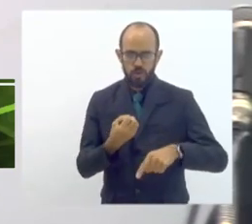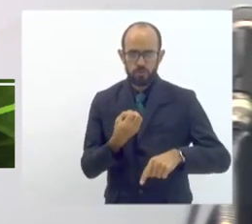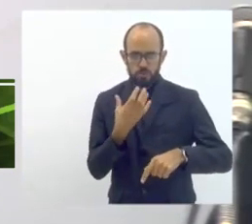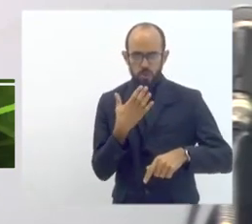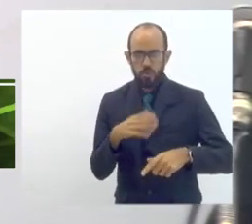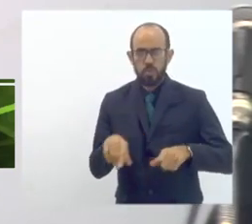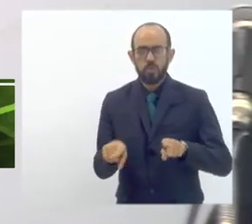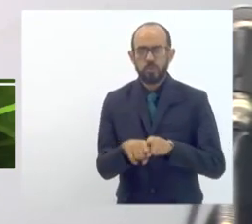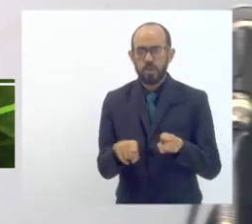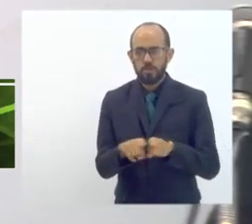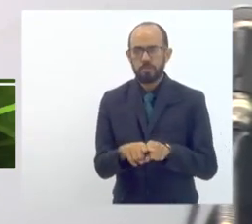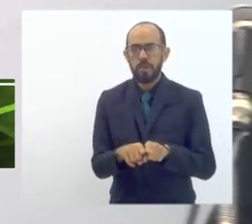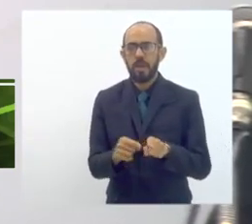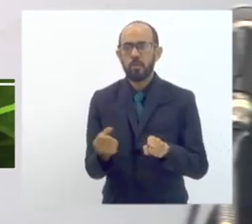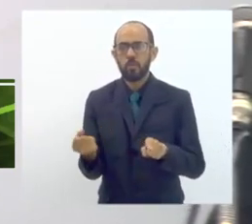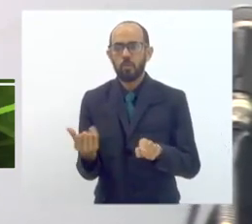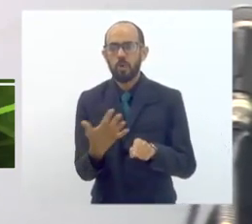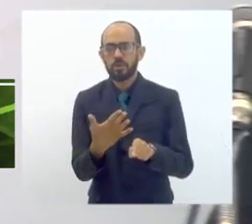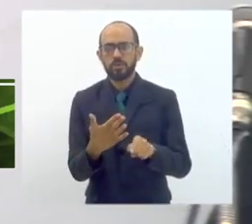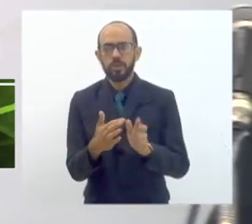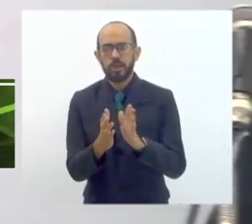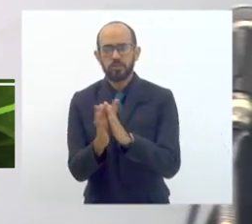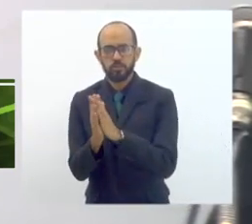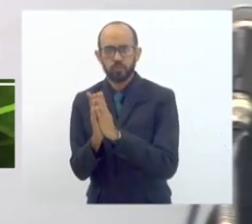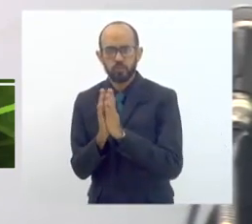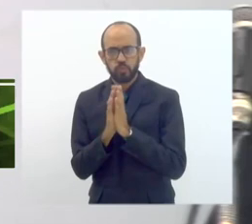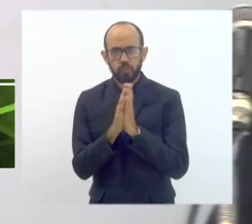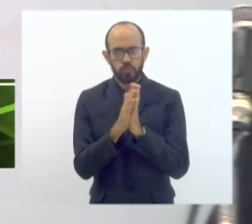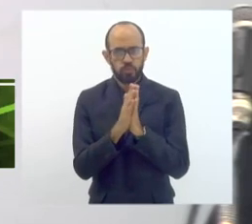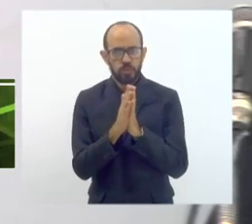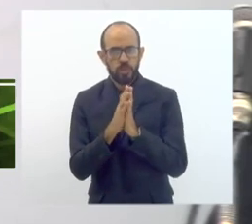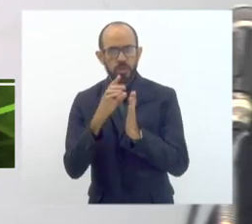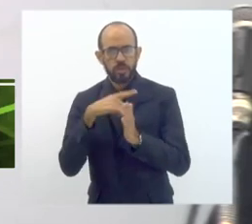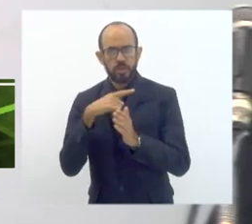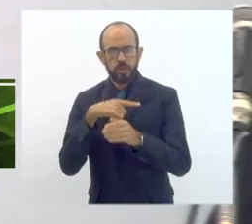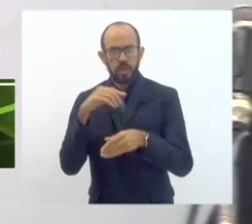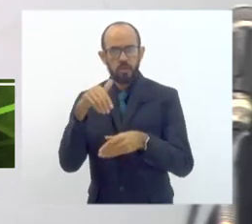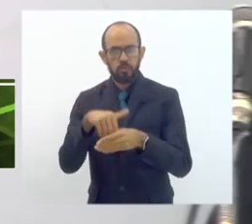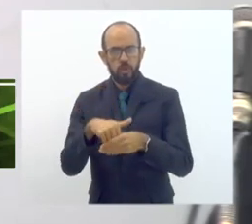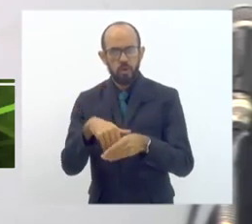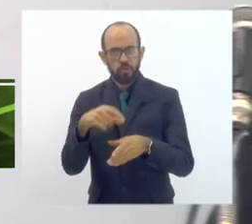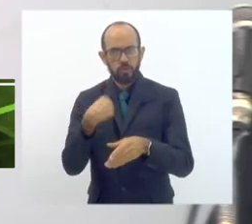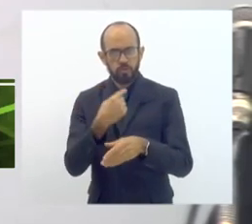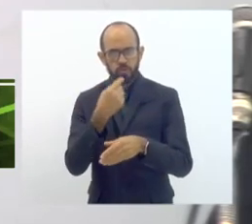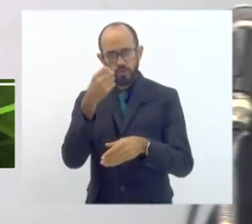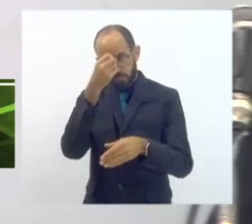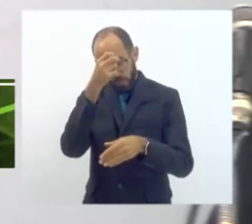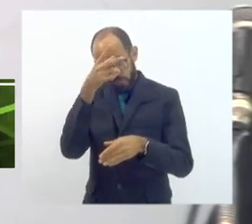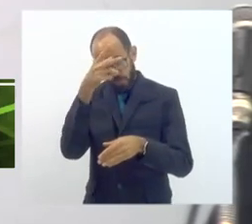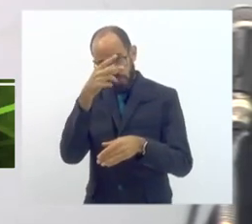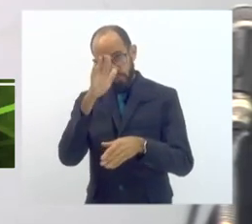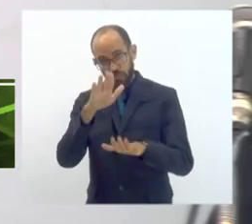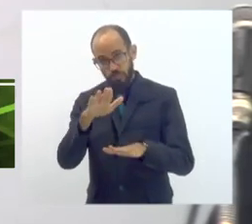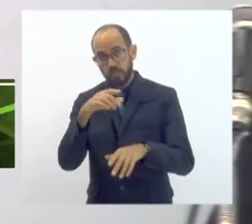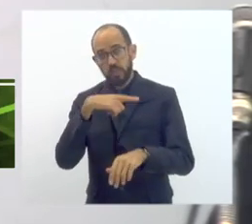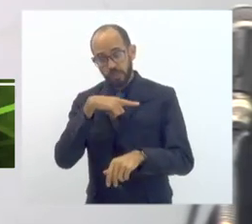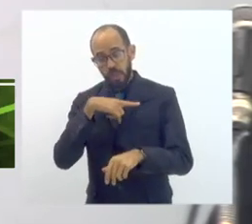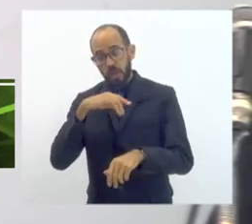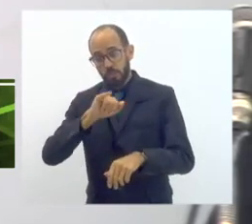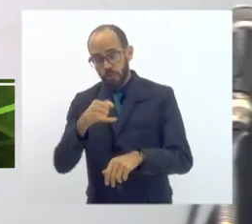de peso de quem tem voto, dos nossos prefeitos, está mostrando que é favorável. A gente está com a faca e queijo na mão, mas temos muito